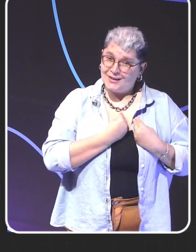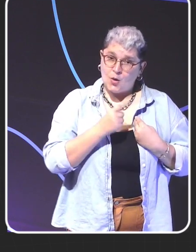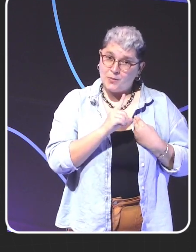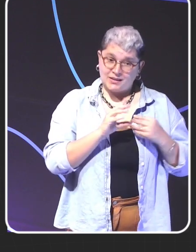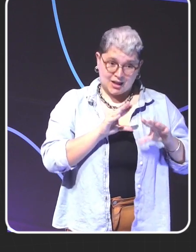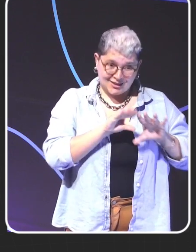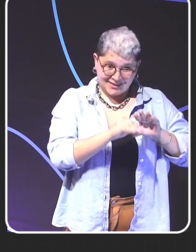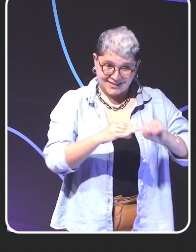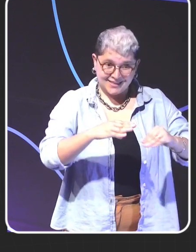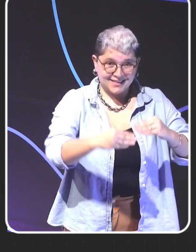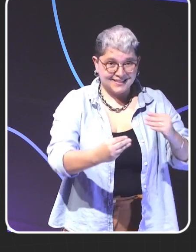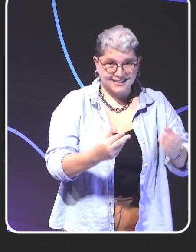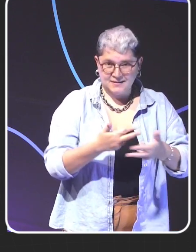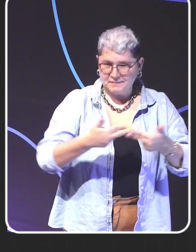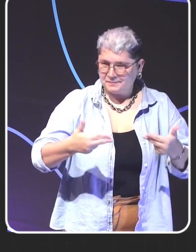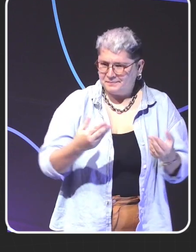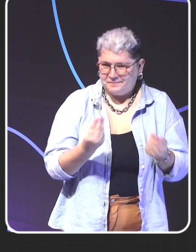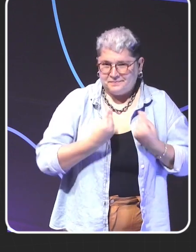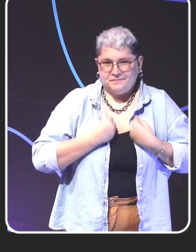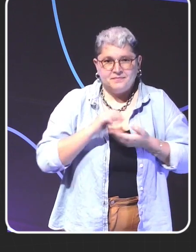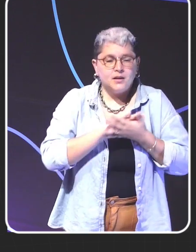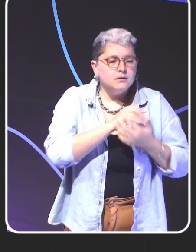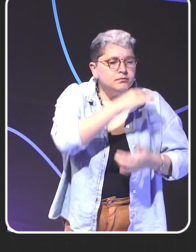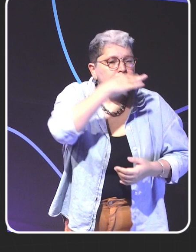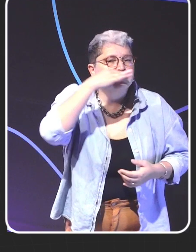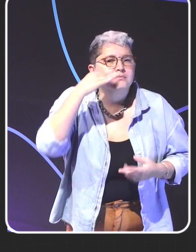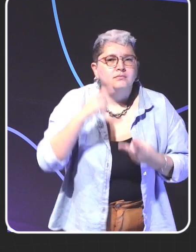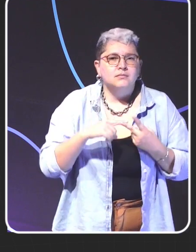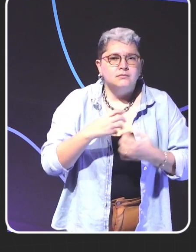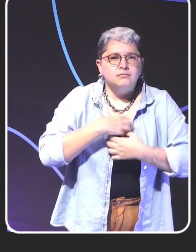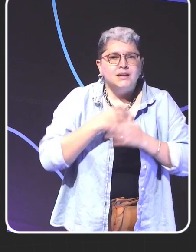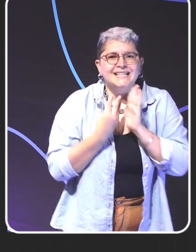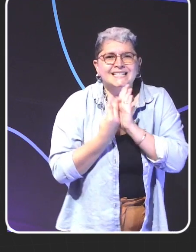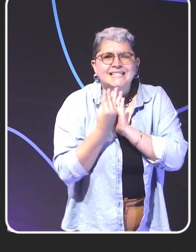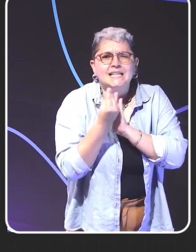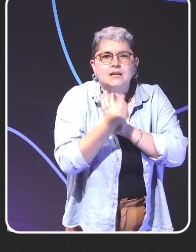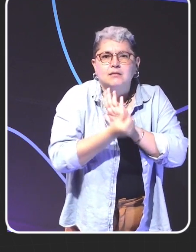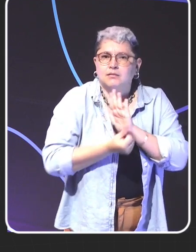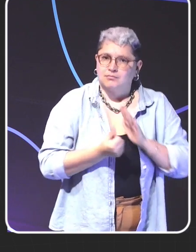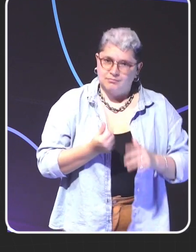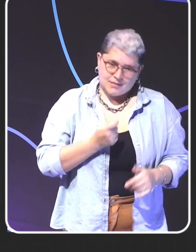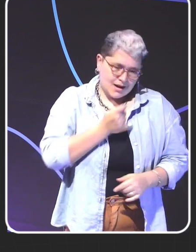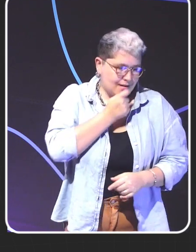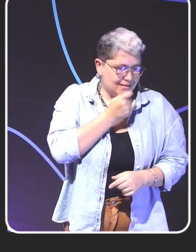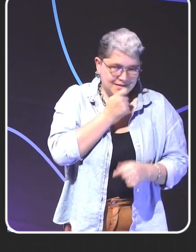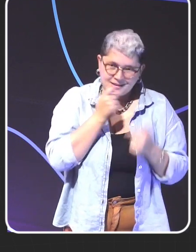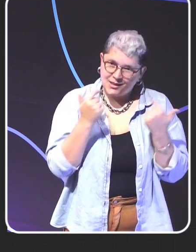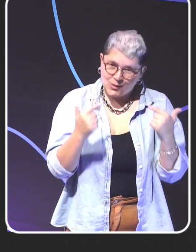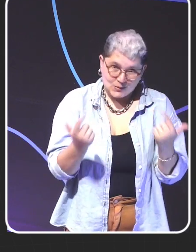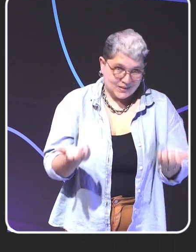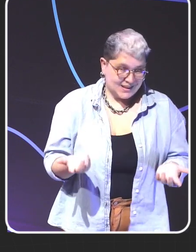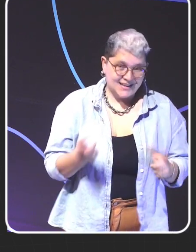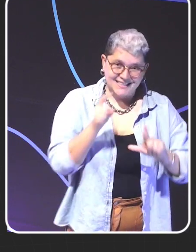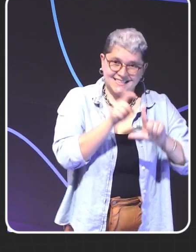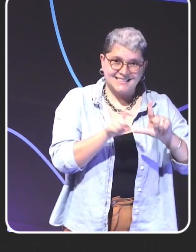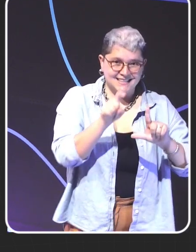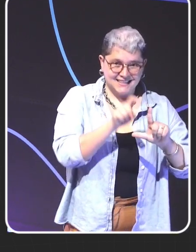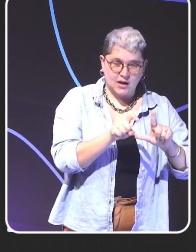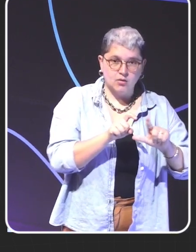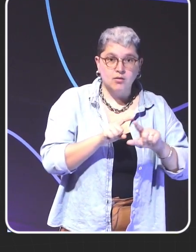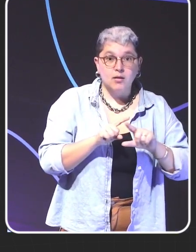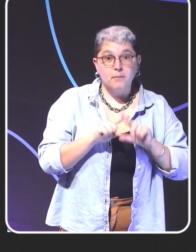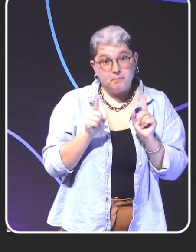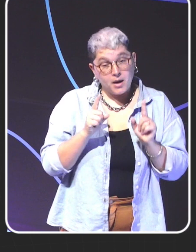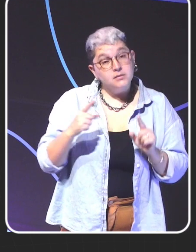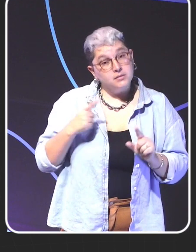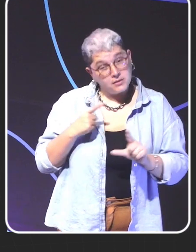questão de textura, o cheiro, a sensação. Ainda o digital não passa isso para a gente. A gente tem à disposição ainda